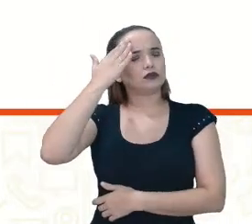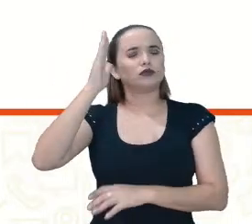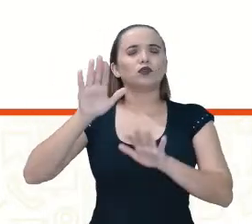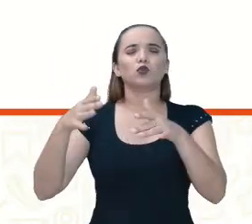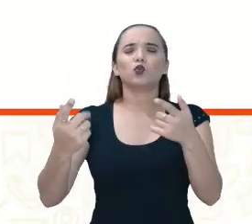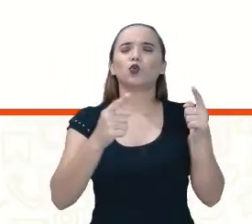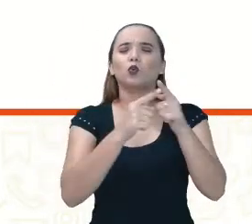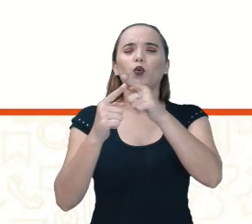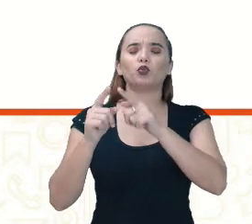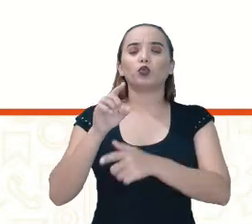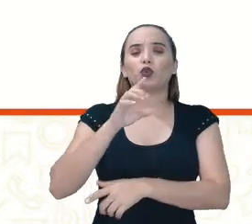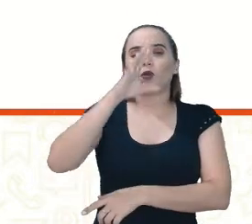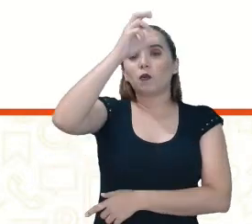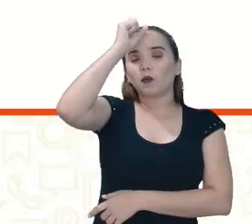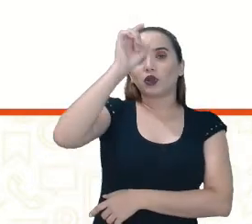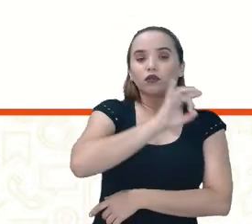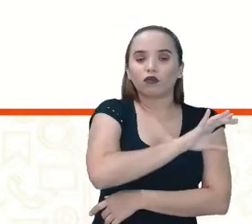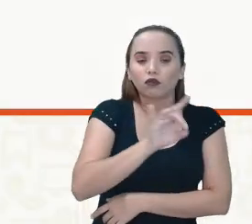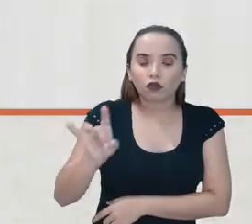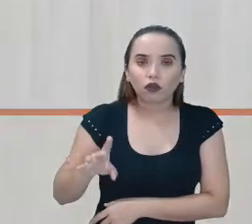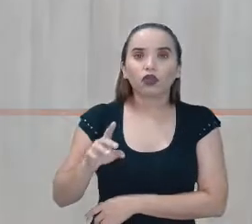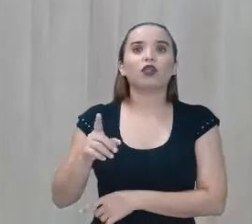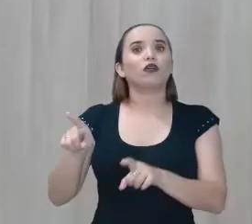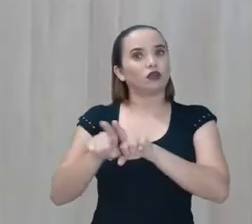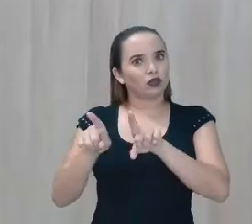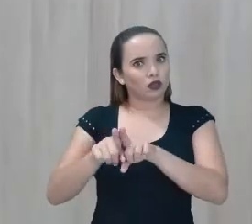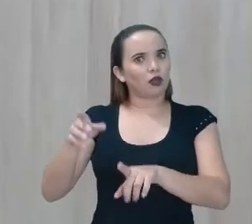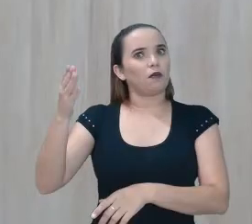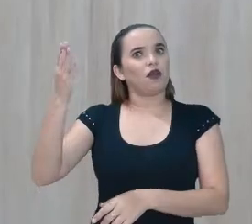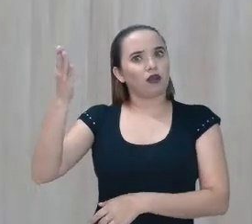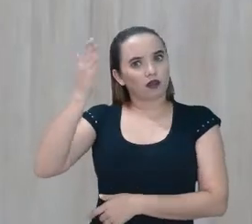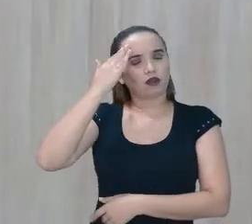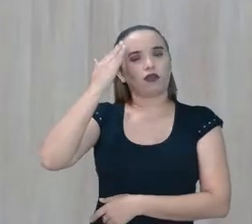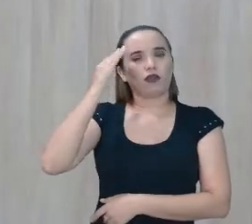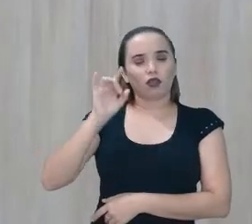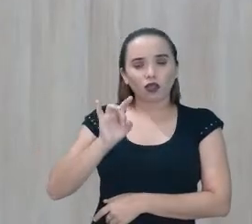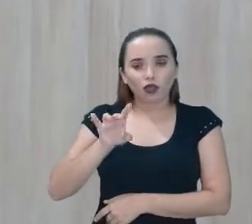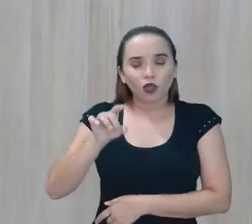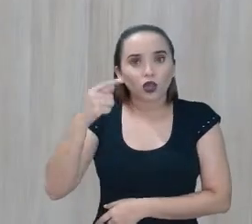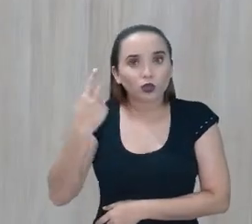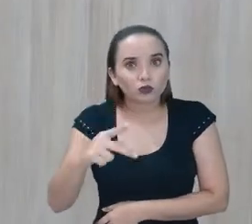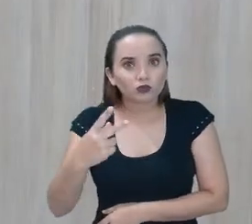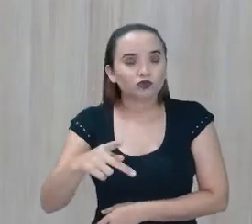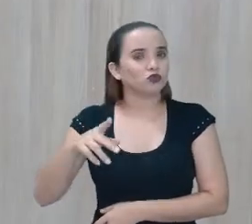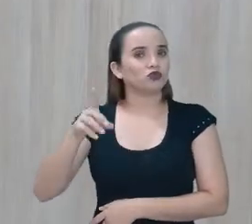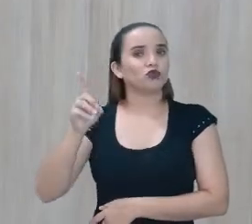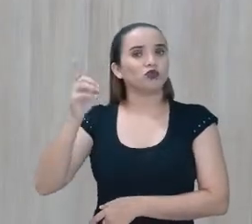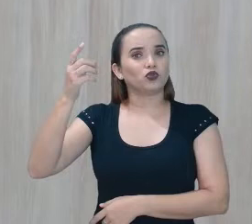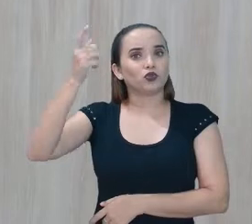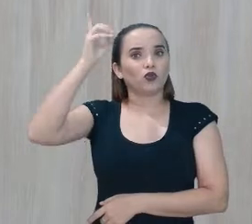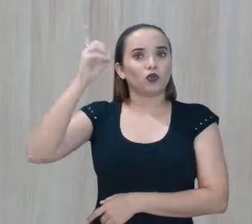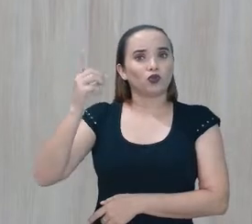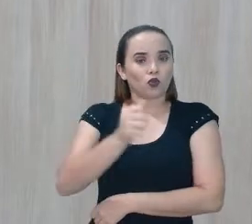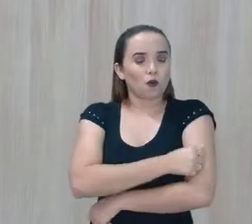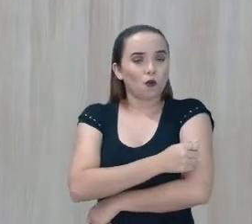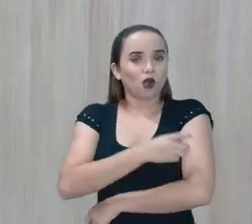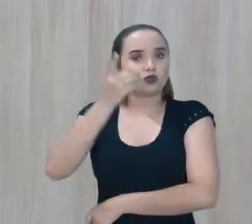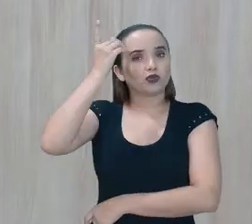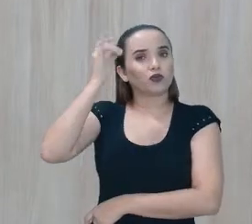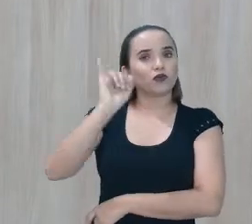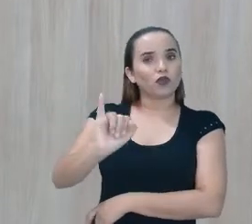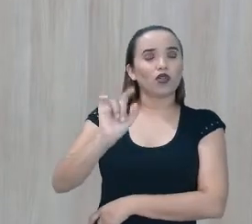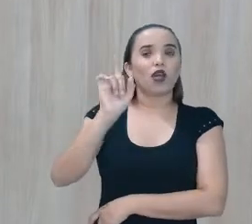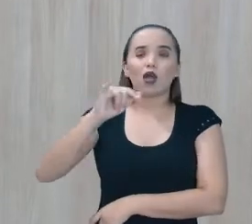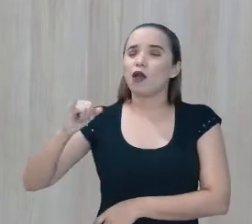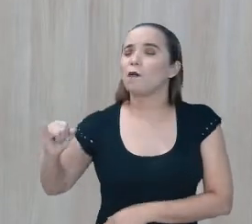seu estudante com deficiência intelectual é fundamental. Por que é fundamental? Porque imagine